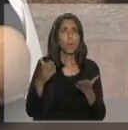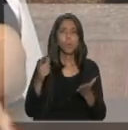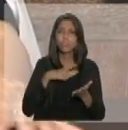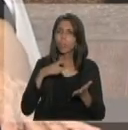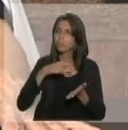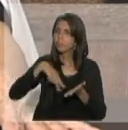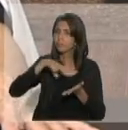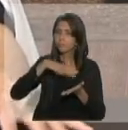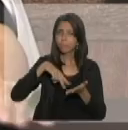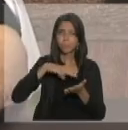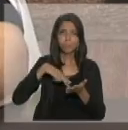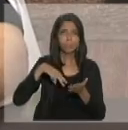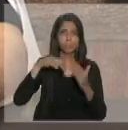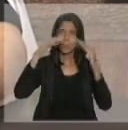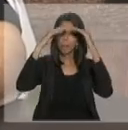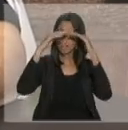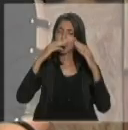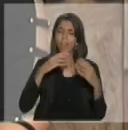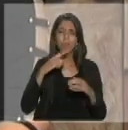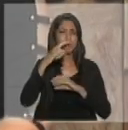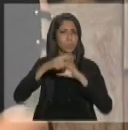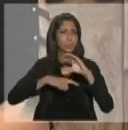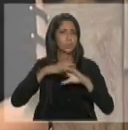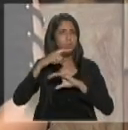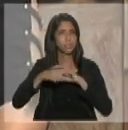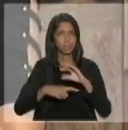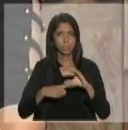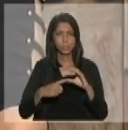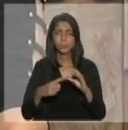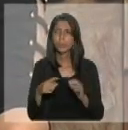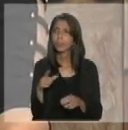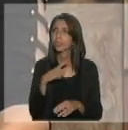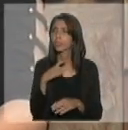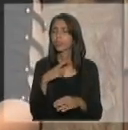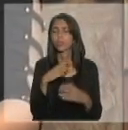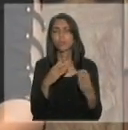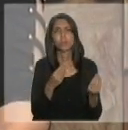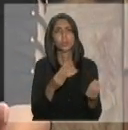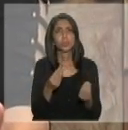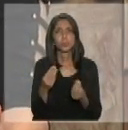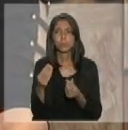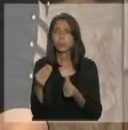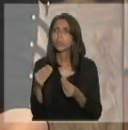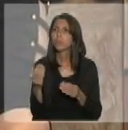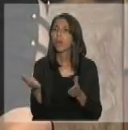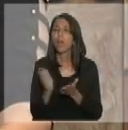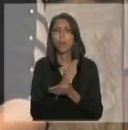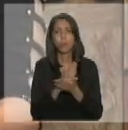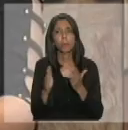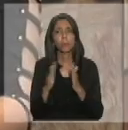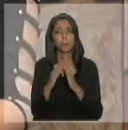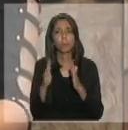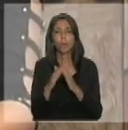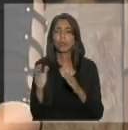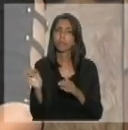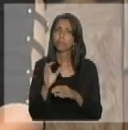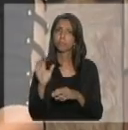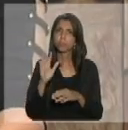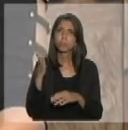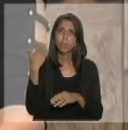no mundo inteiro. Isso é fantástico. Isso é muito bom. E nós temos grandes bailarinos vindos de comunidades, vindo